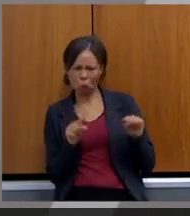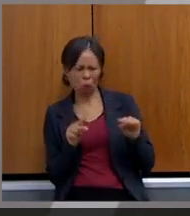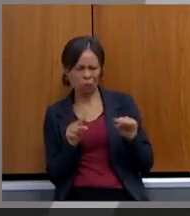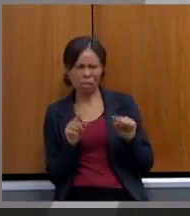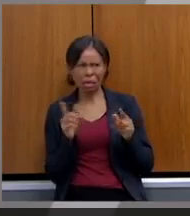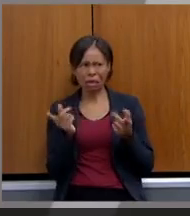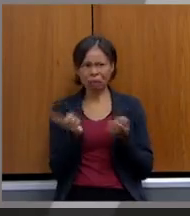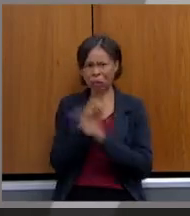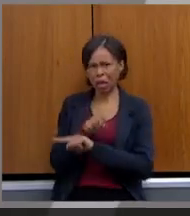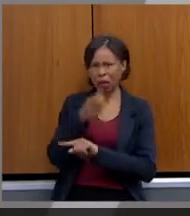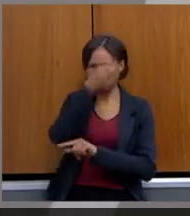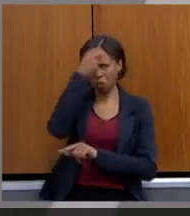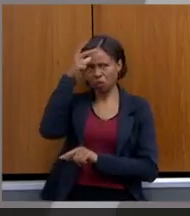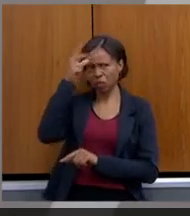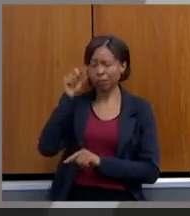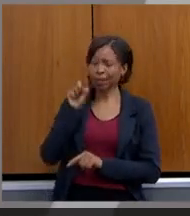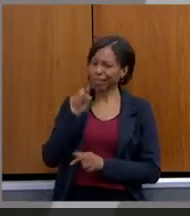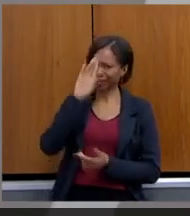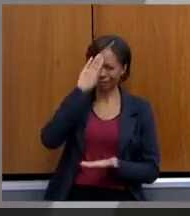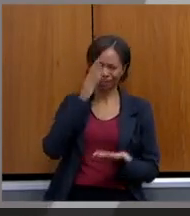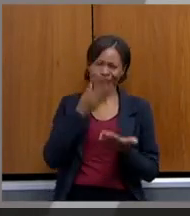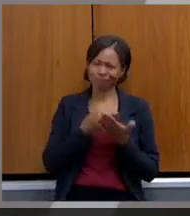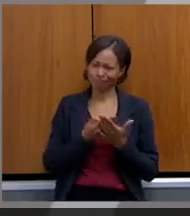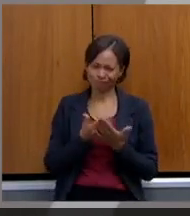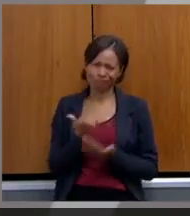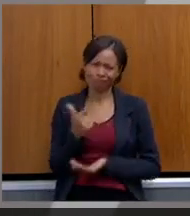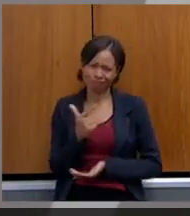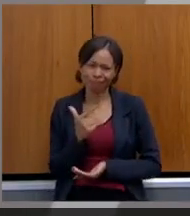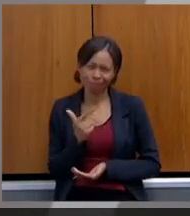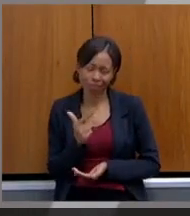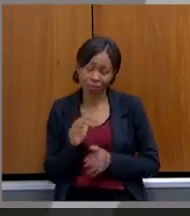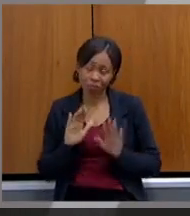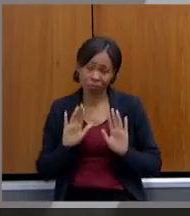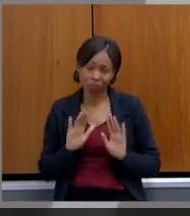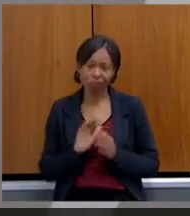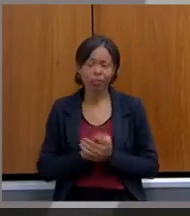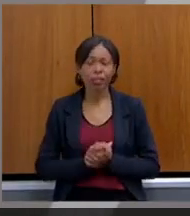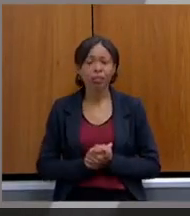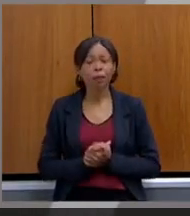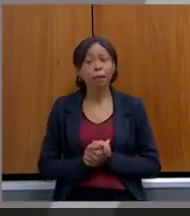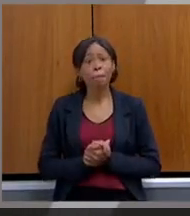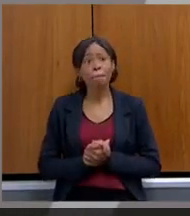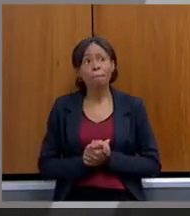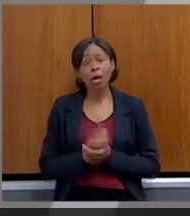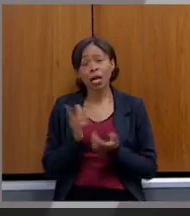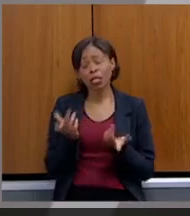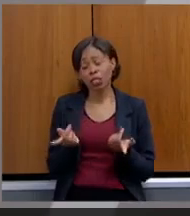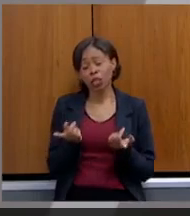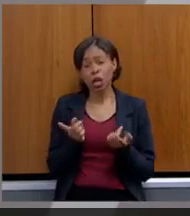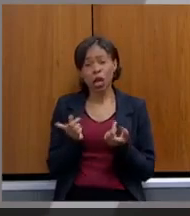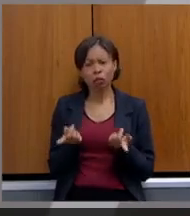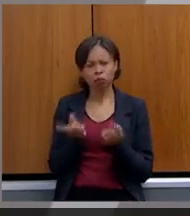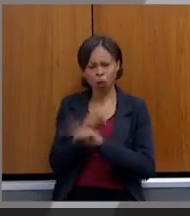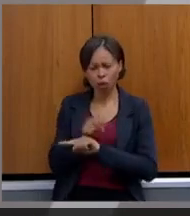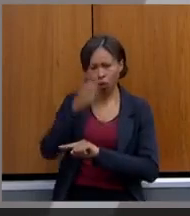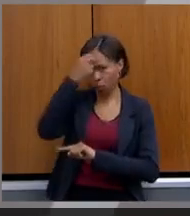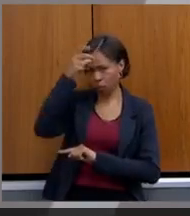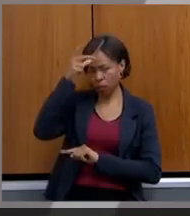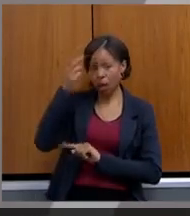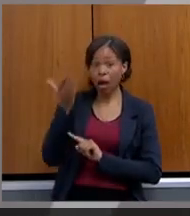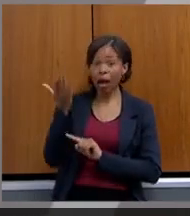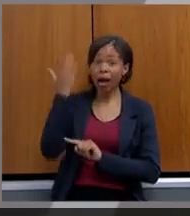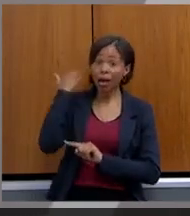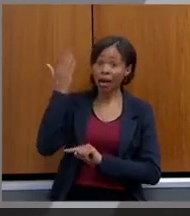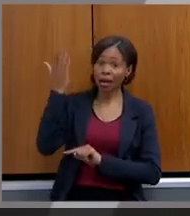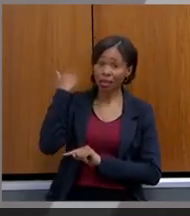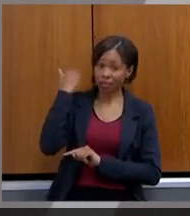confiando a educação do município né e não então realmente é o caminho nunca diferença mais para municipalização naquela